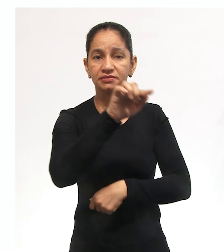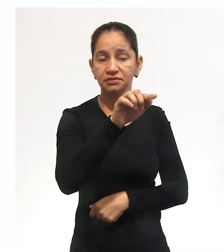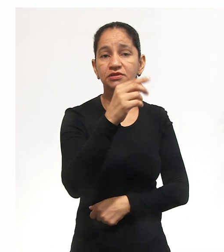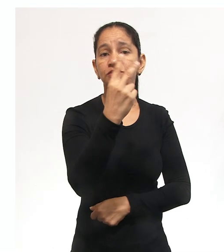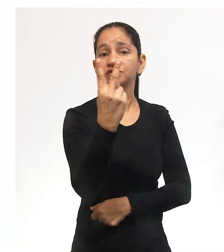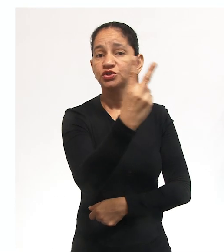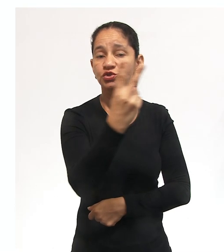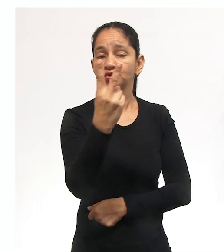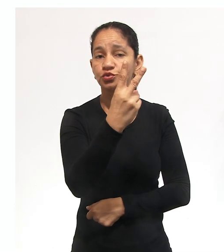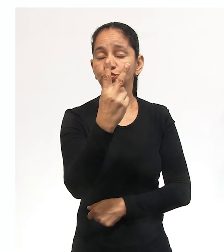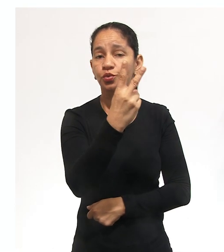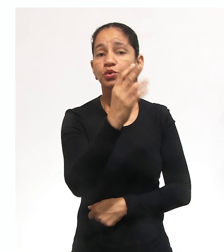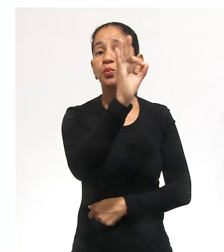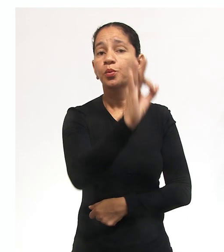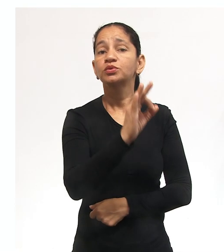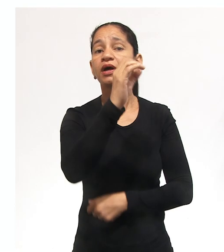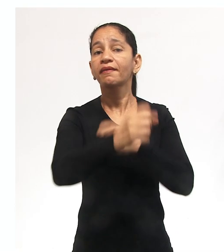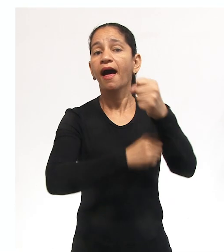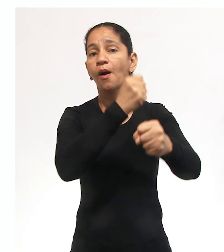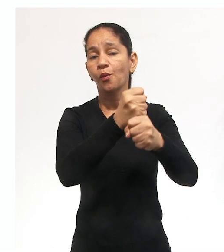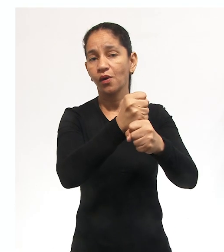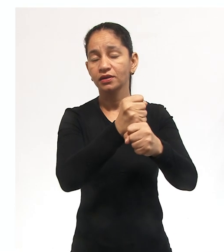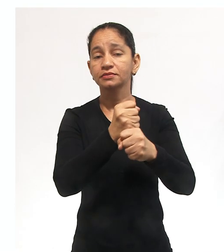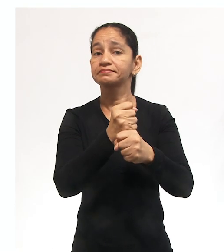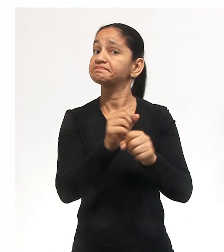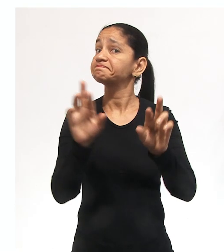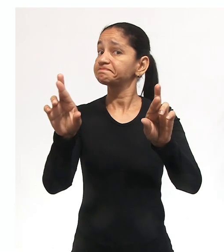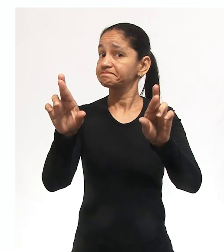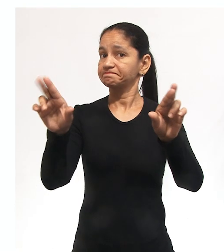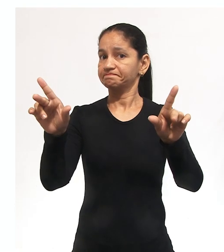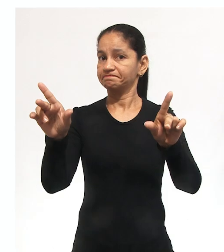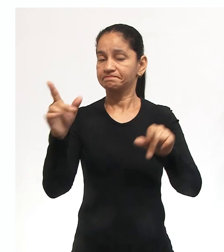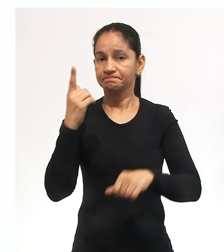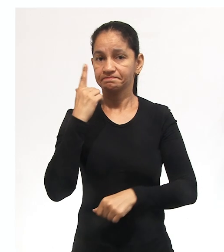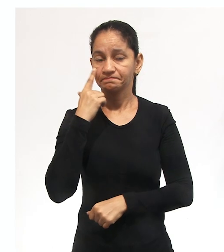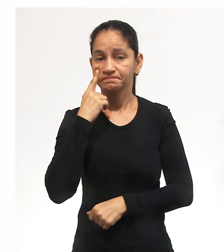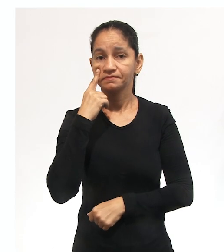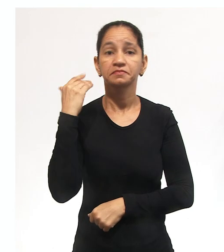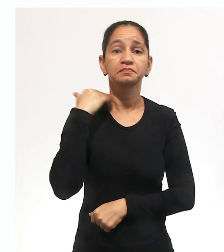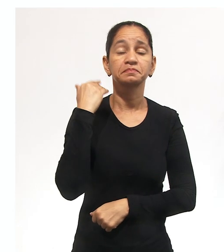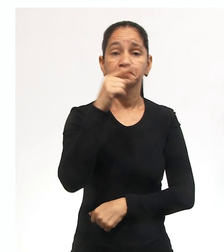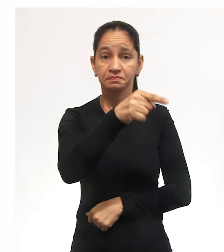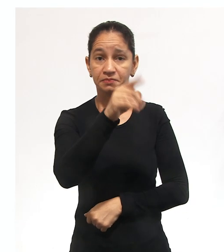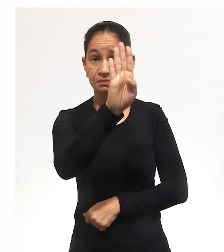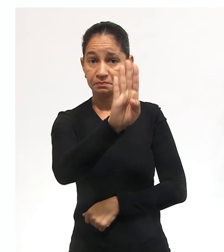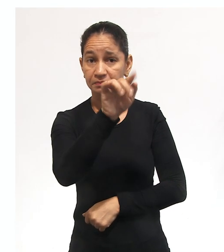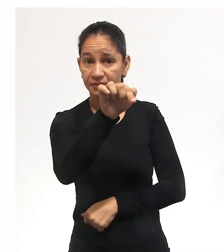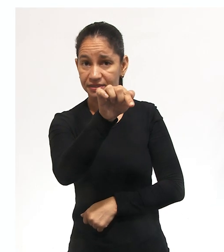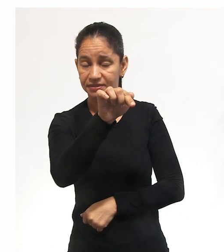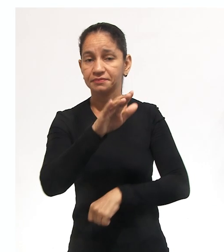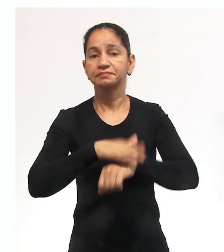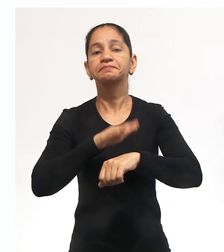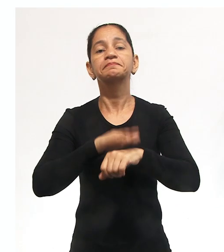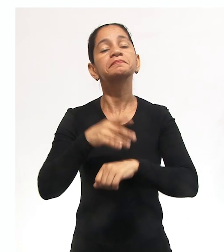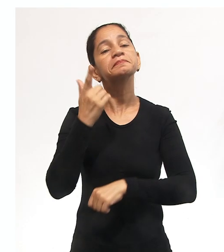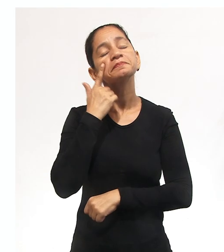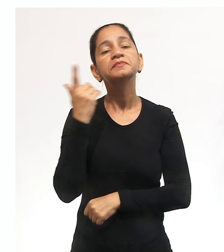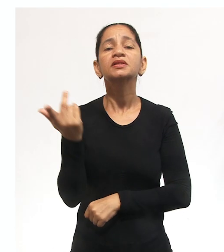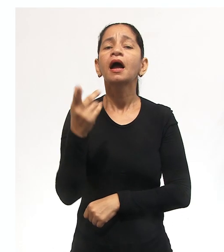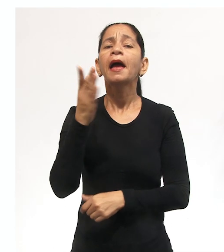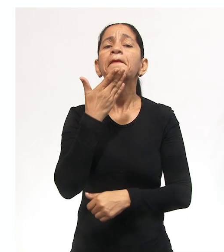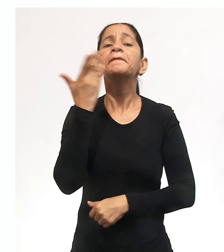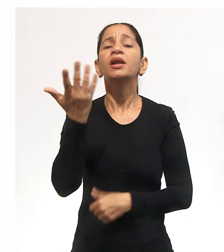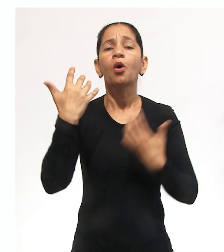que é 22% ao ano. E aí, qual seria a melhor opção? É melhor